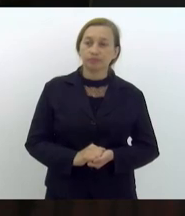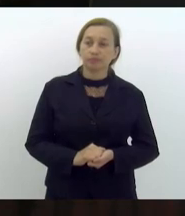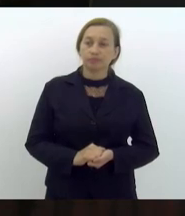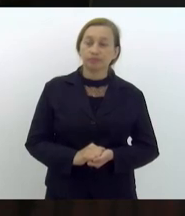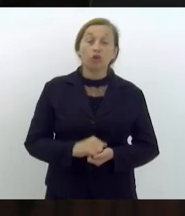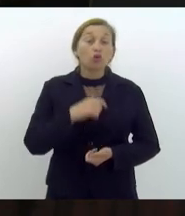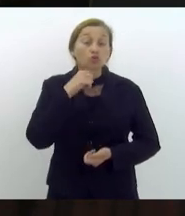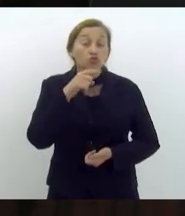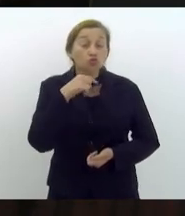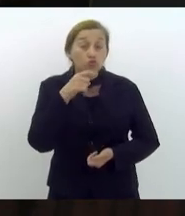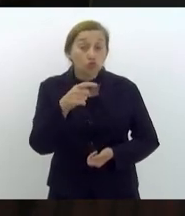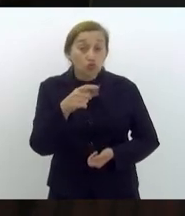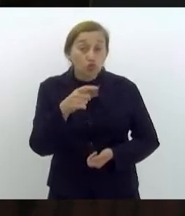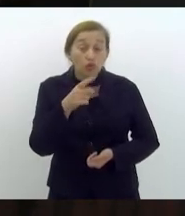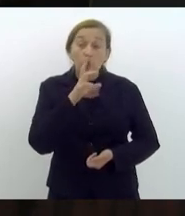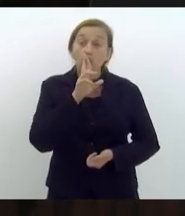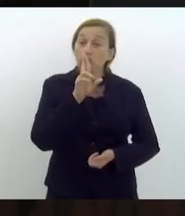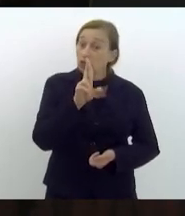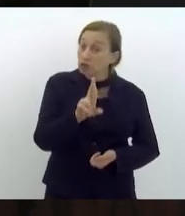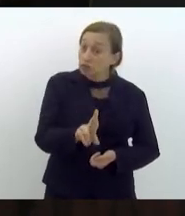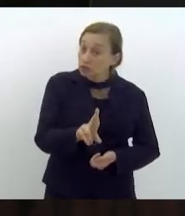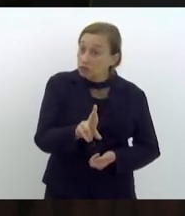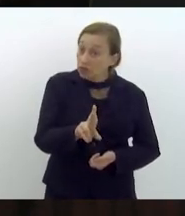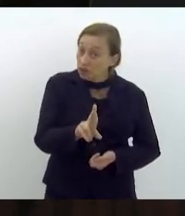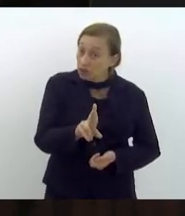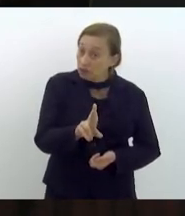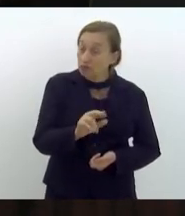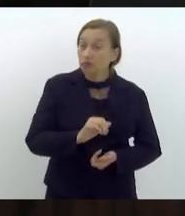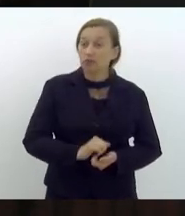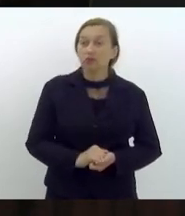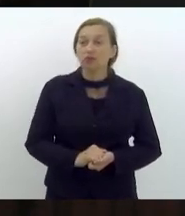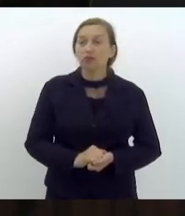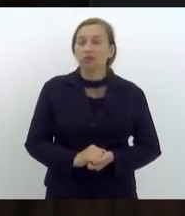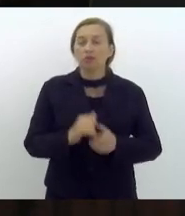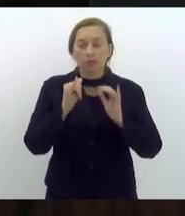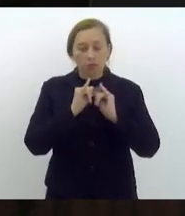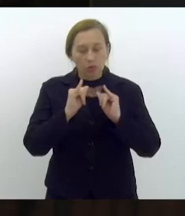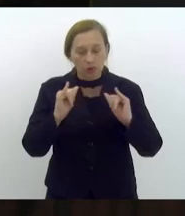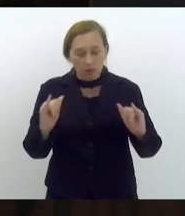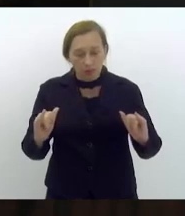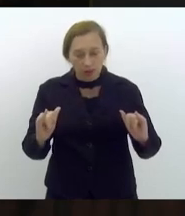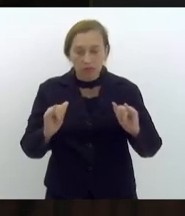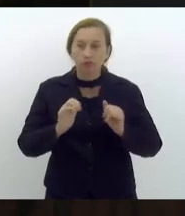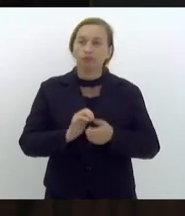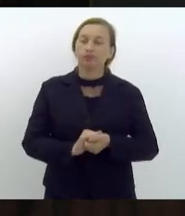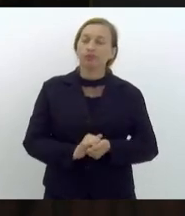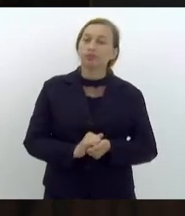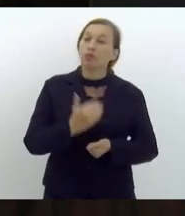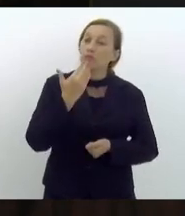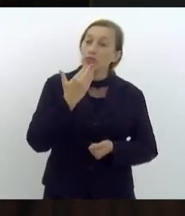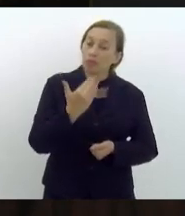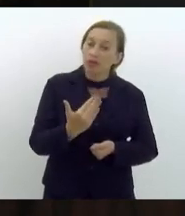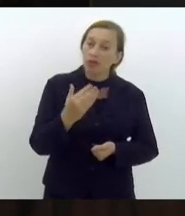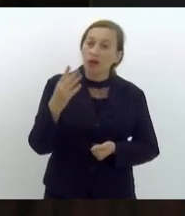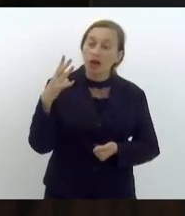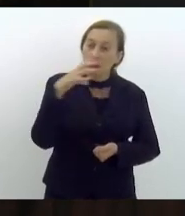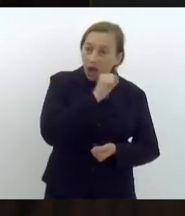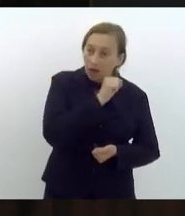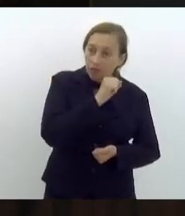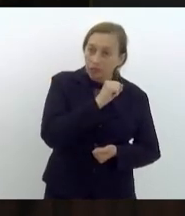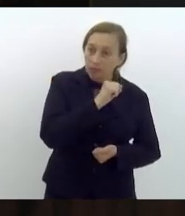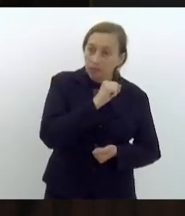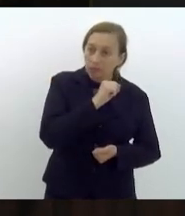dúvida quanto ao resultado promulgado proclamado pedirá imediatamente